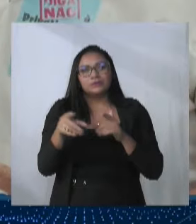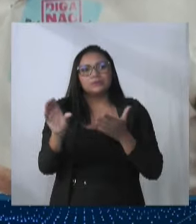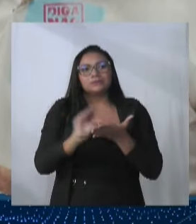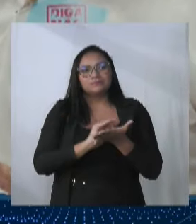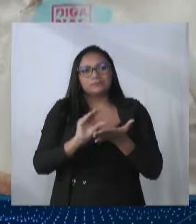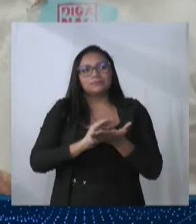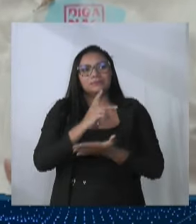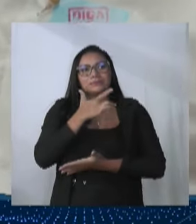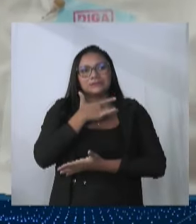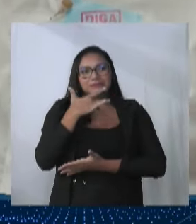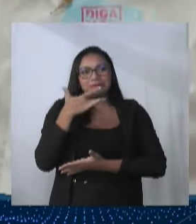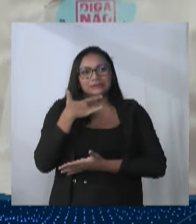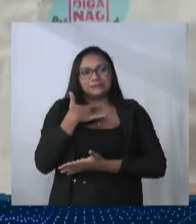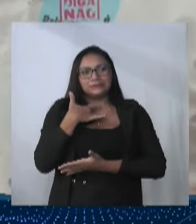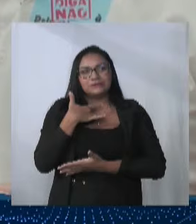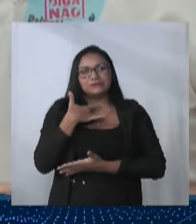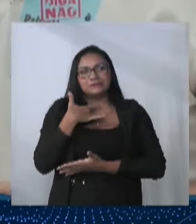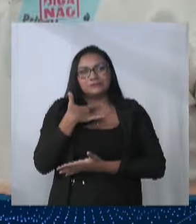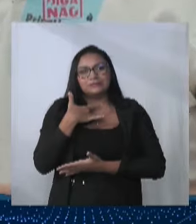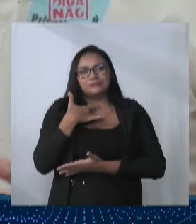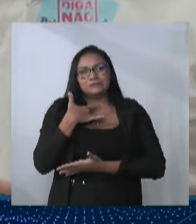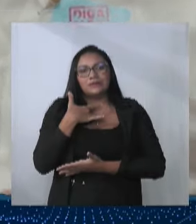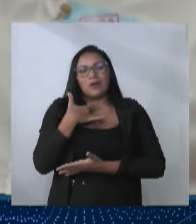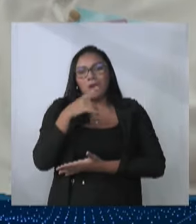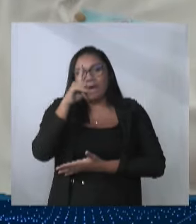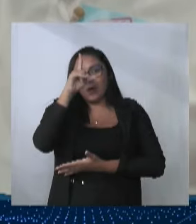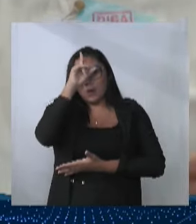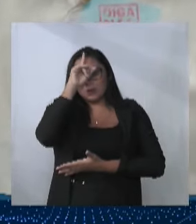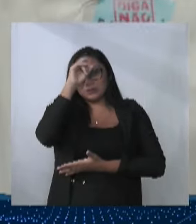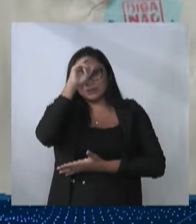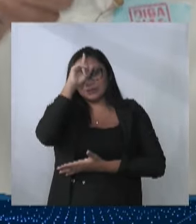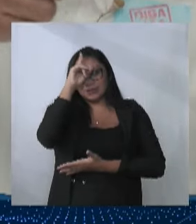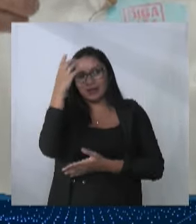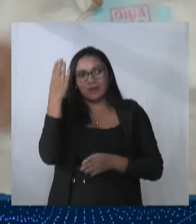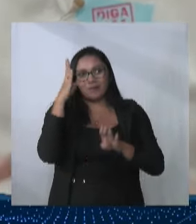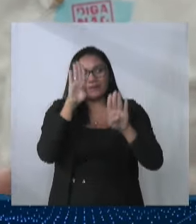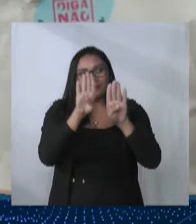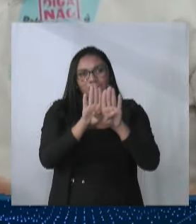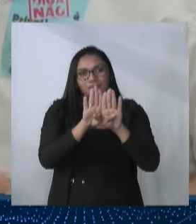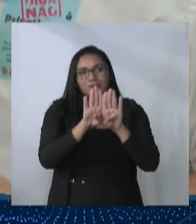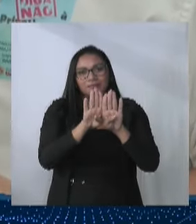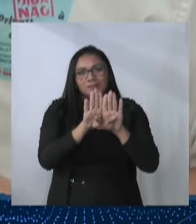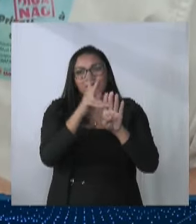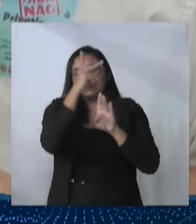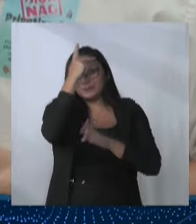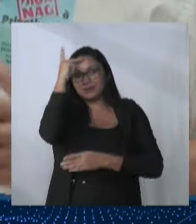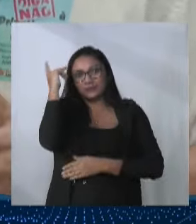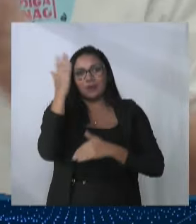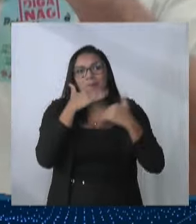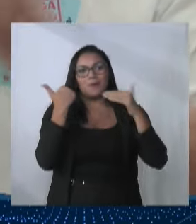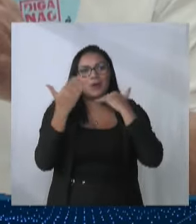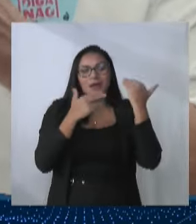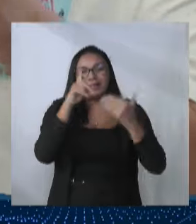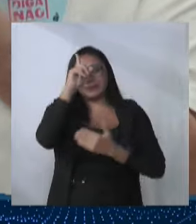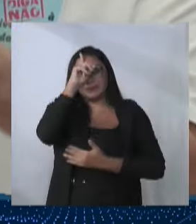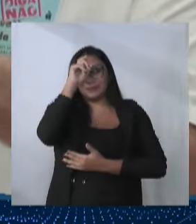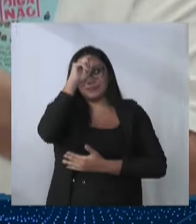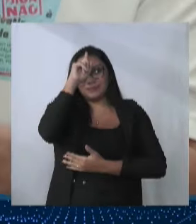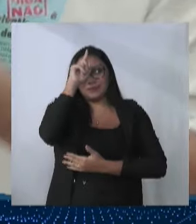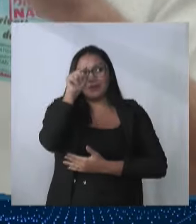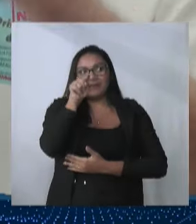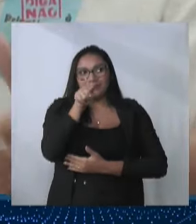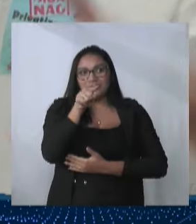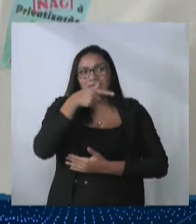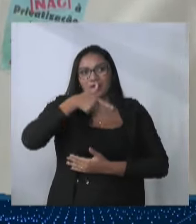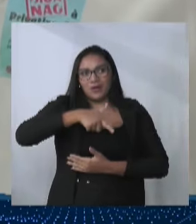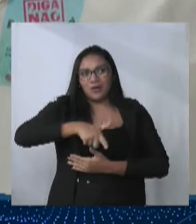não são aplicados, são hospitais fechados, é população, gente morrendo nos hospitais. Você vai continuar, se eleito,